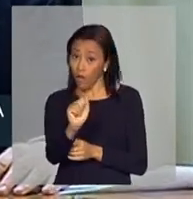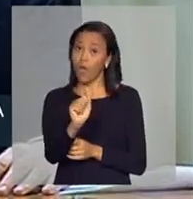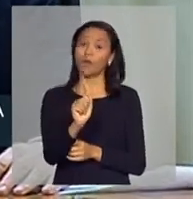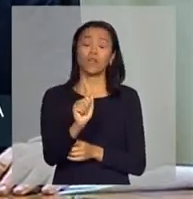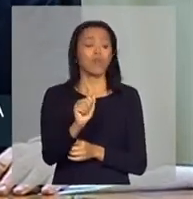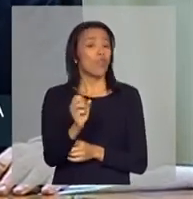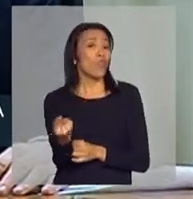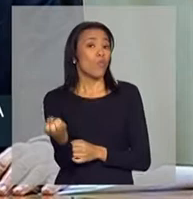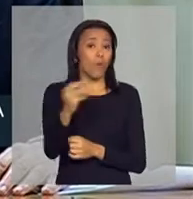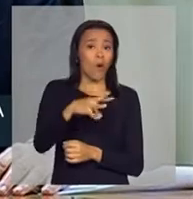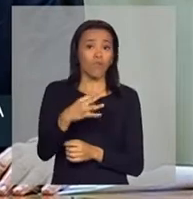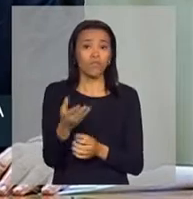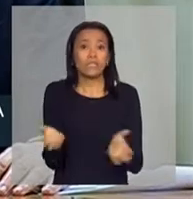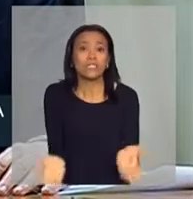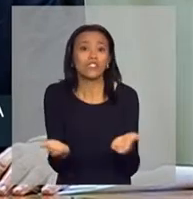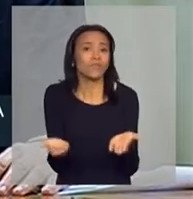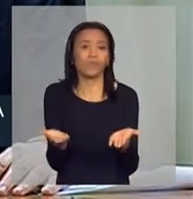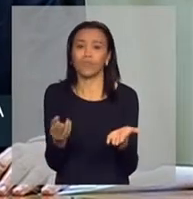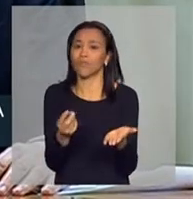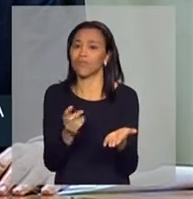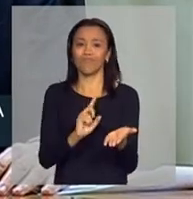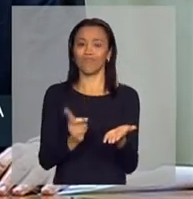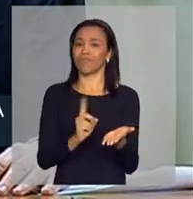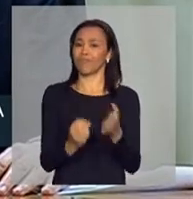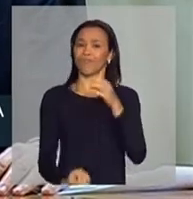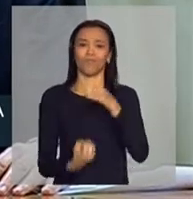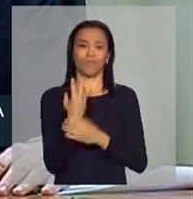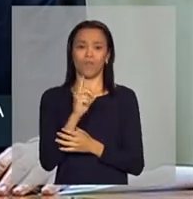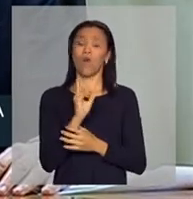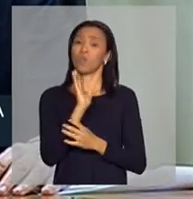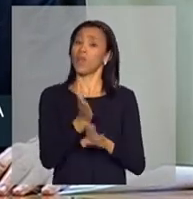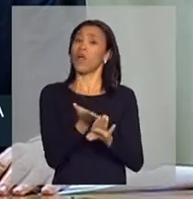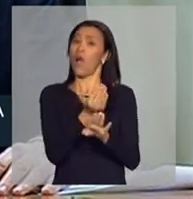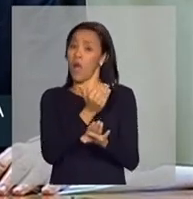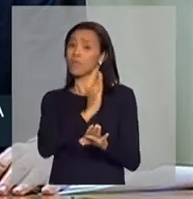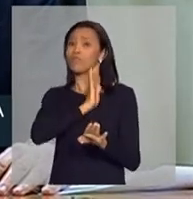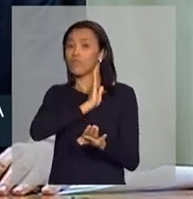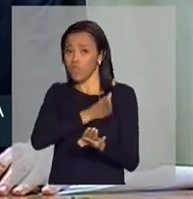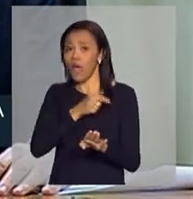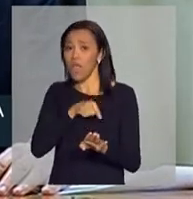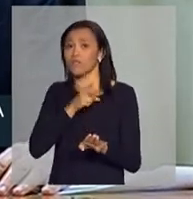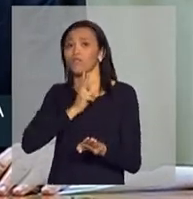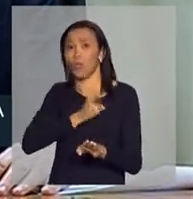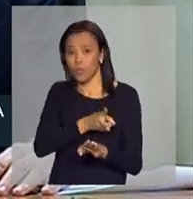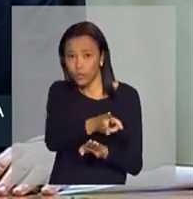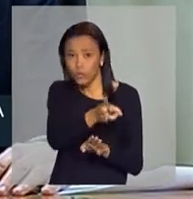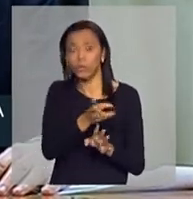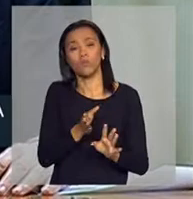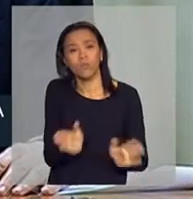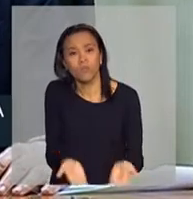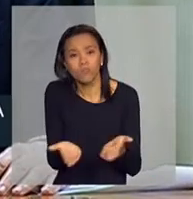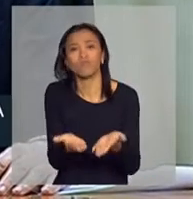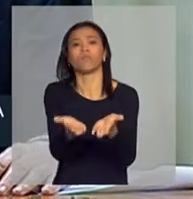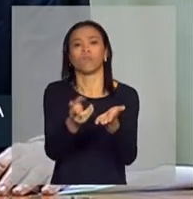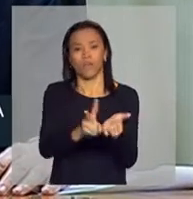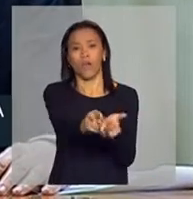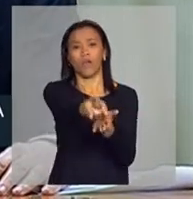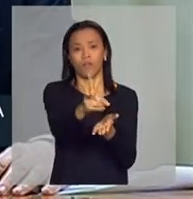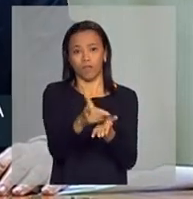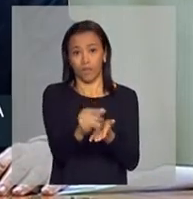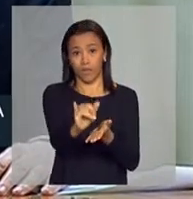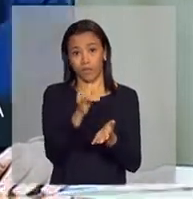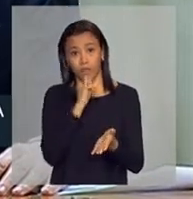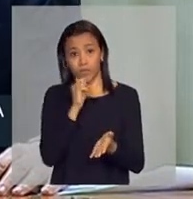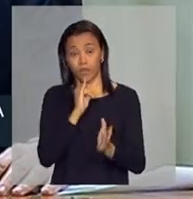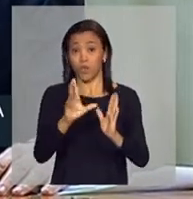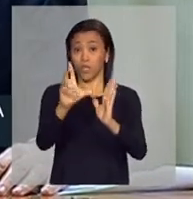haverá novos estímulos porque os estímulos que já foram tomados eles continuaram exercendo efeito tão